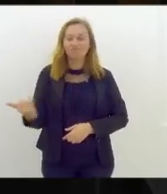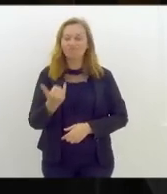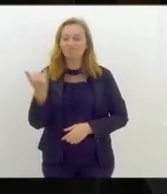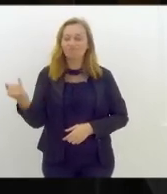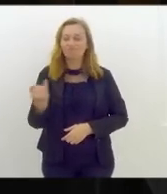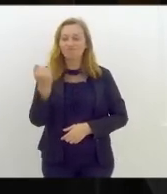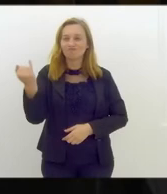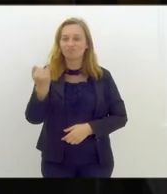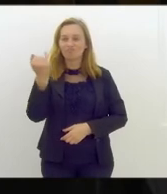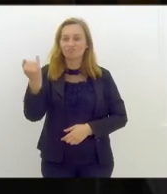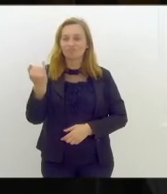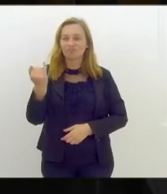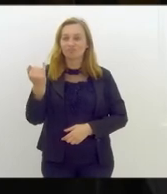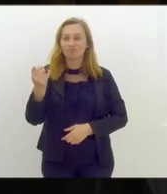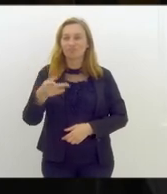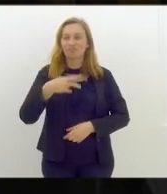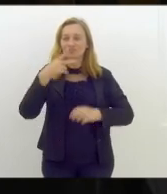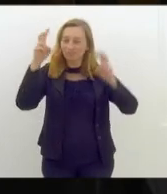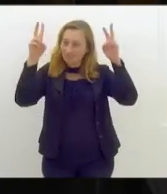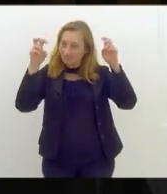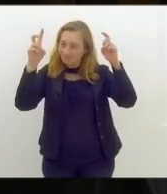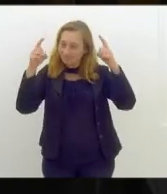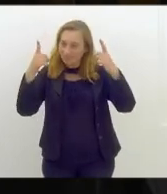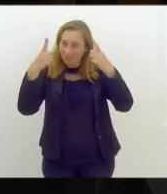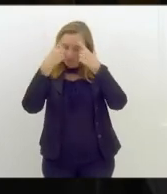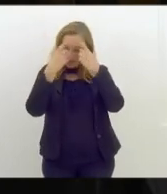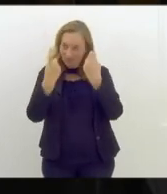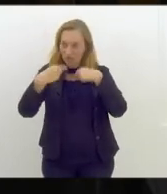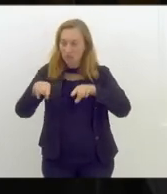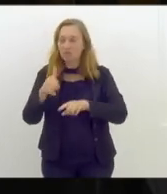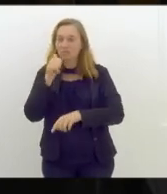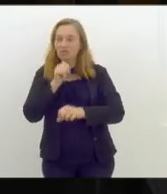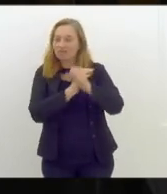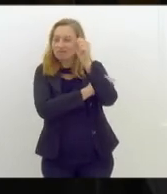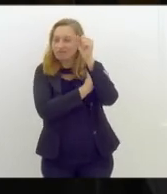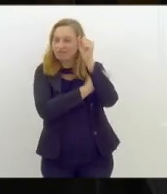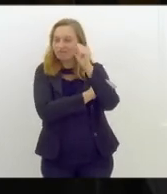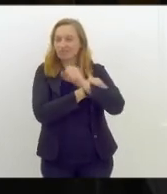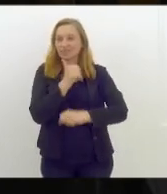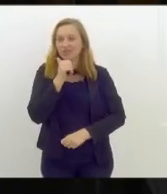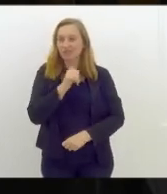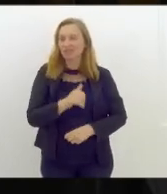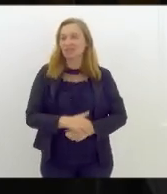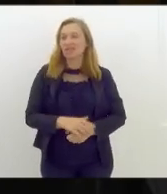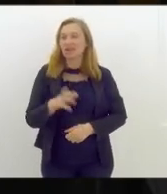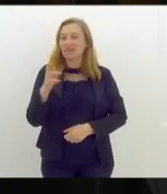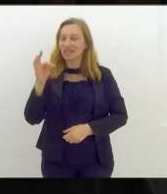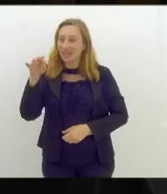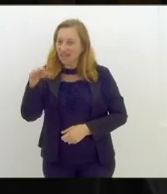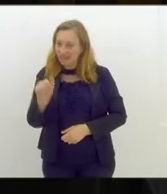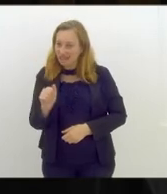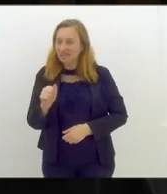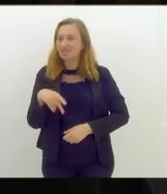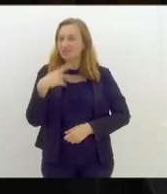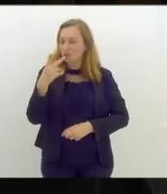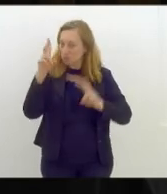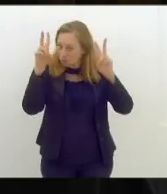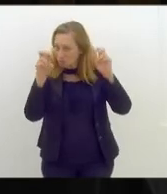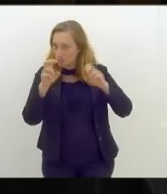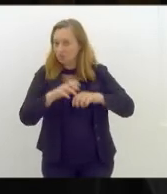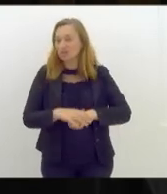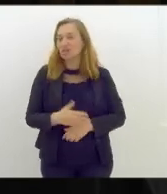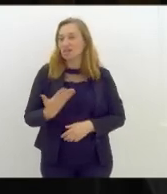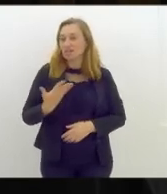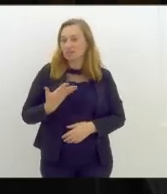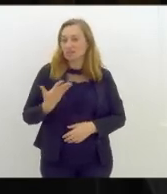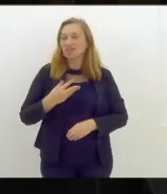importância de abordarmos o tema da violência contra a mulher e empoderamento feminino. Renata Isaal tocou no assunto, minhas